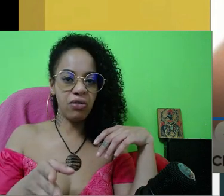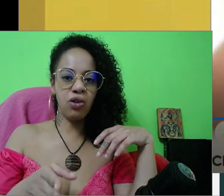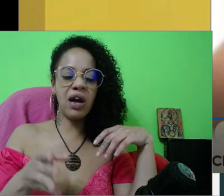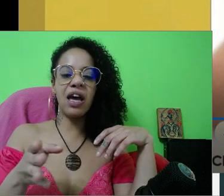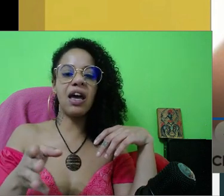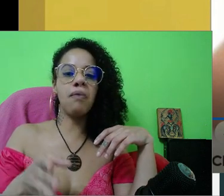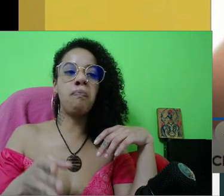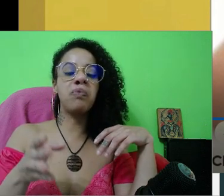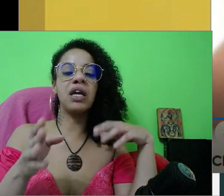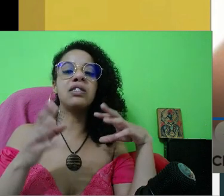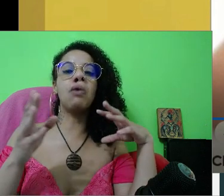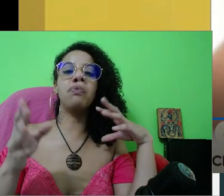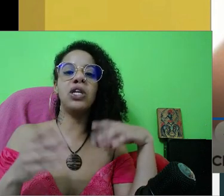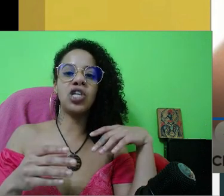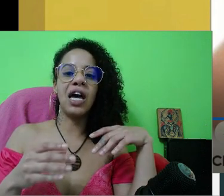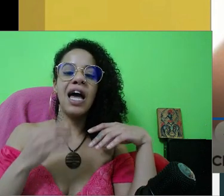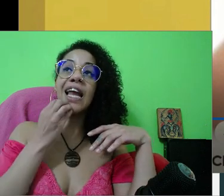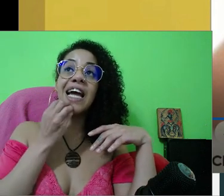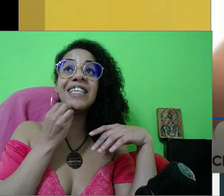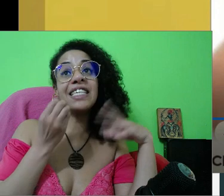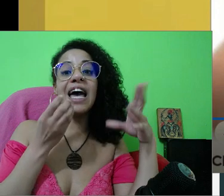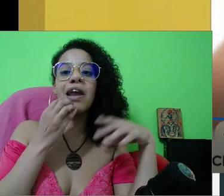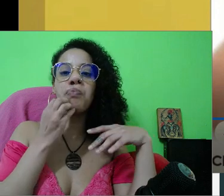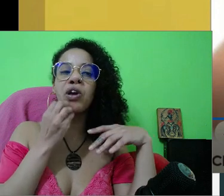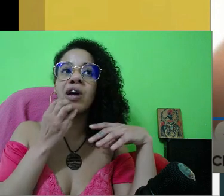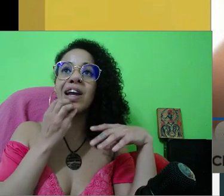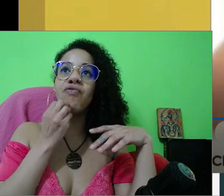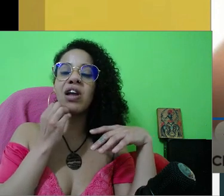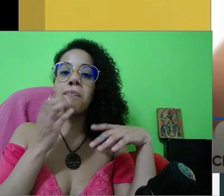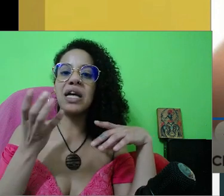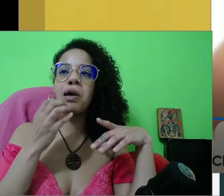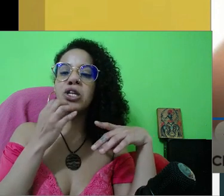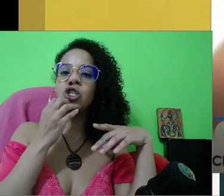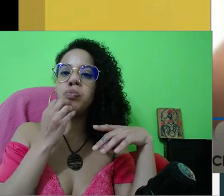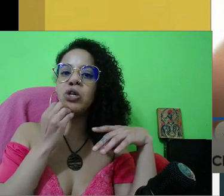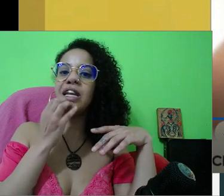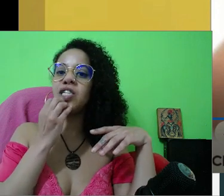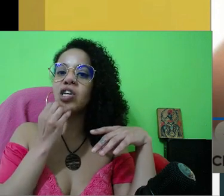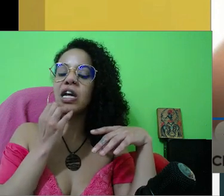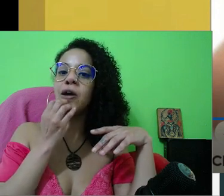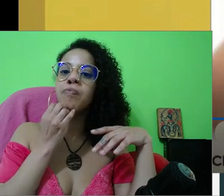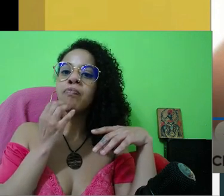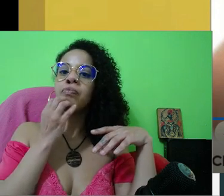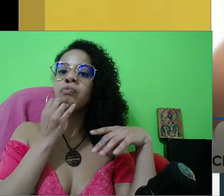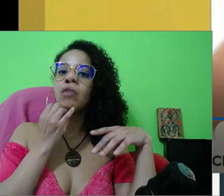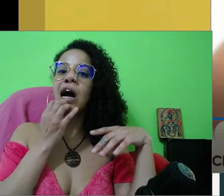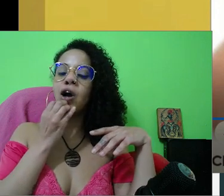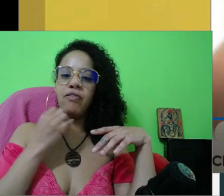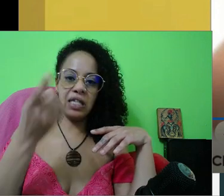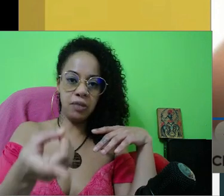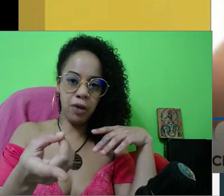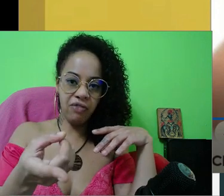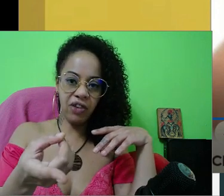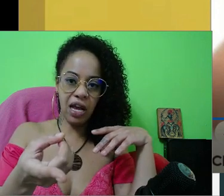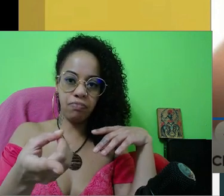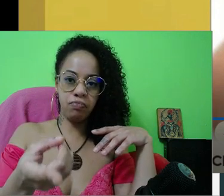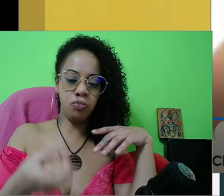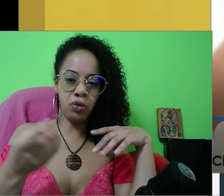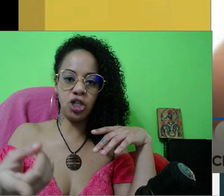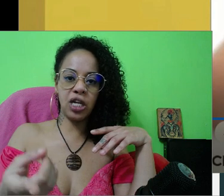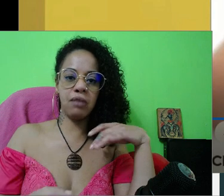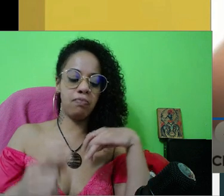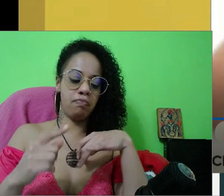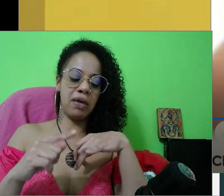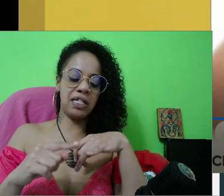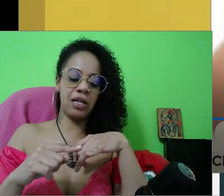Não não é questão política aliás é né porque o canal fala basicamente de política né agora vocês podem falar